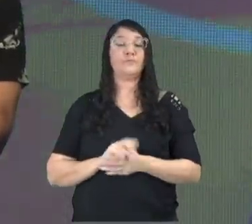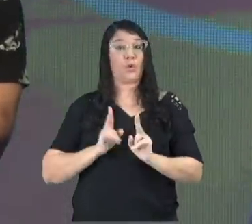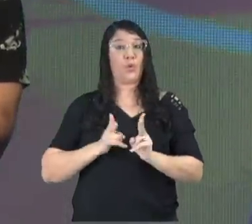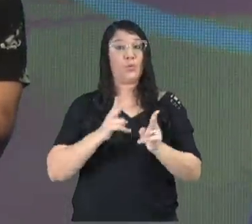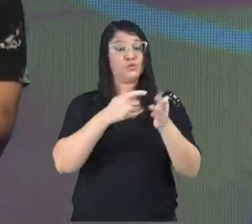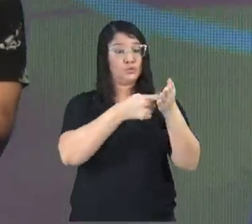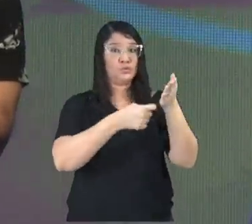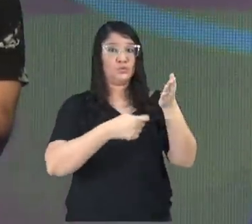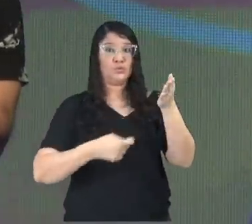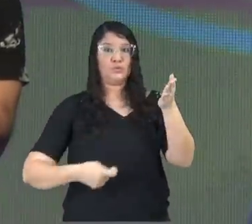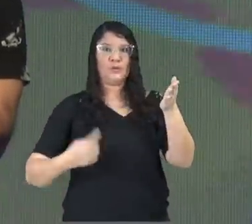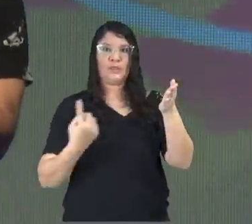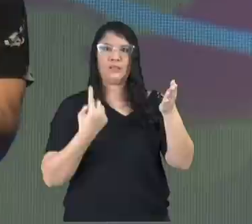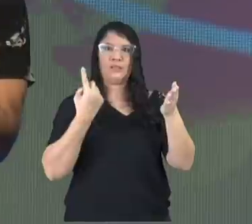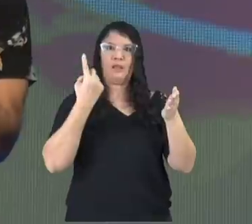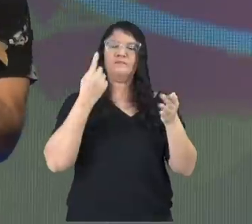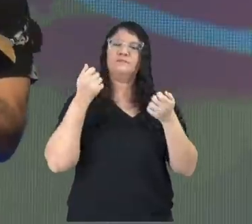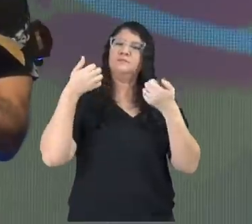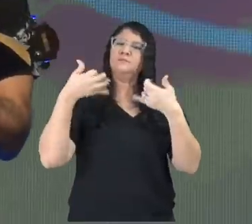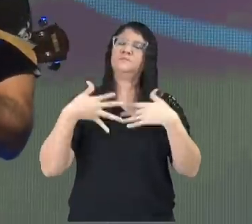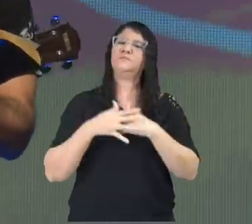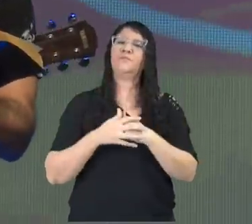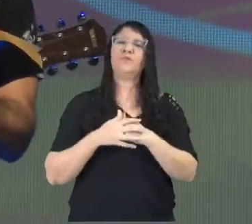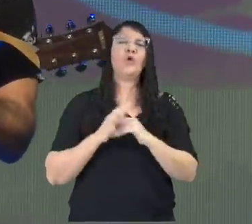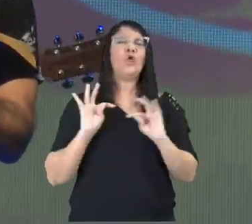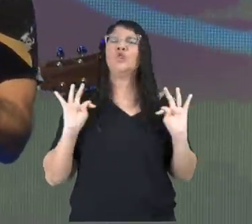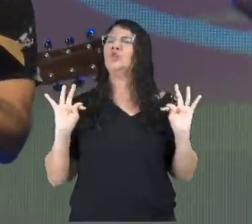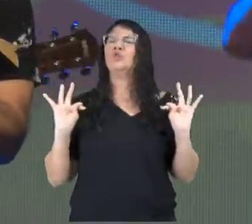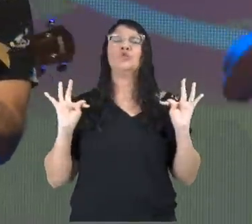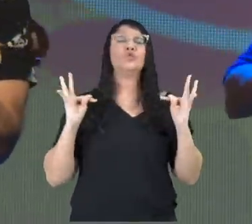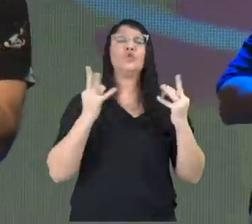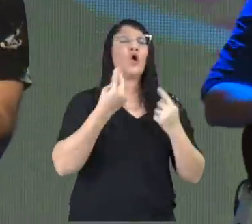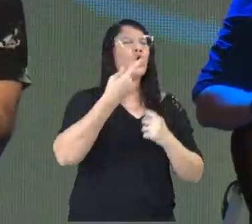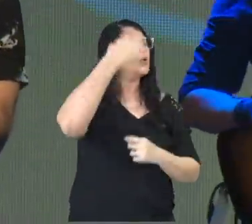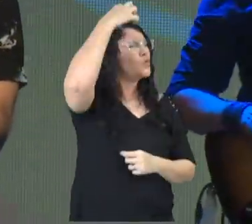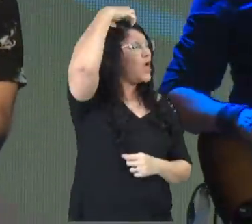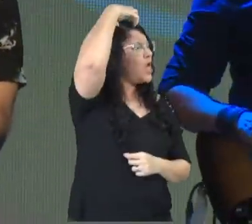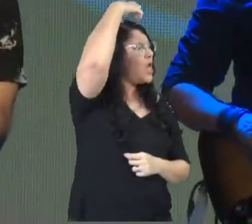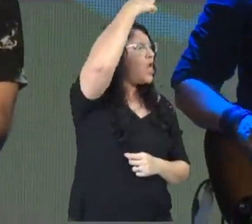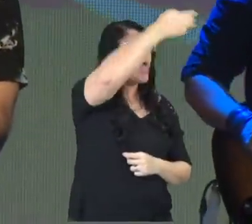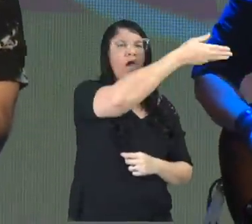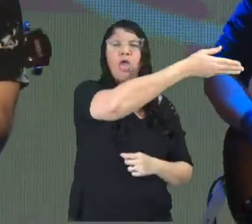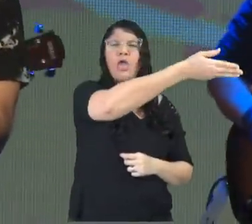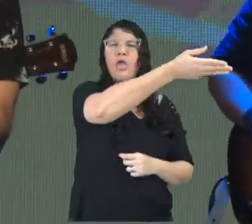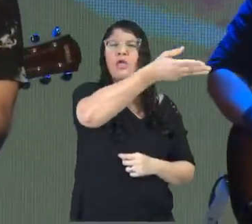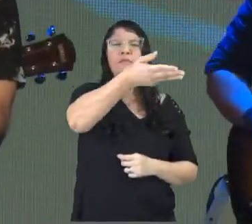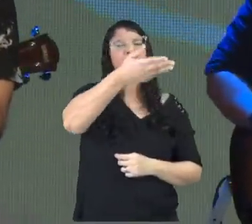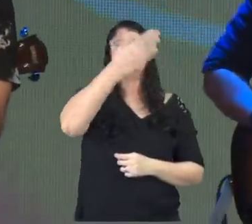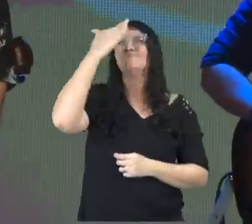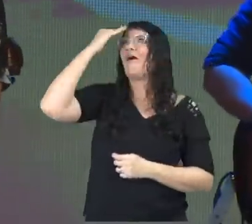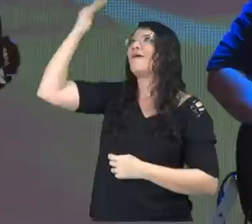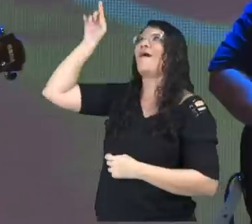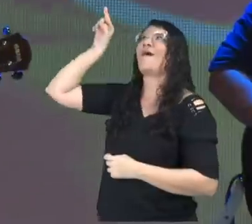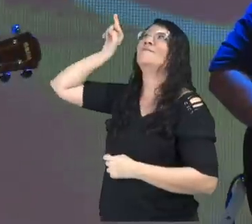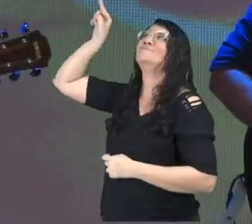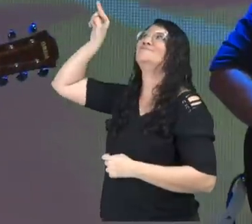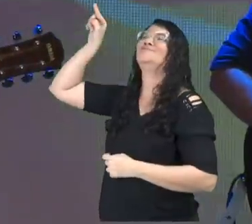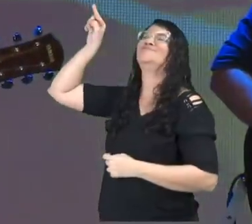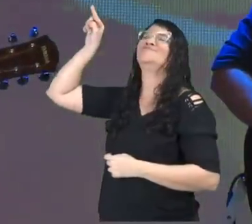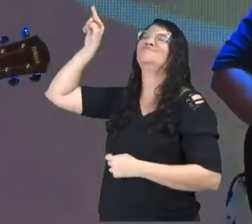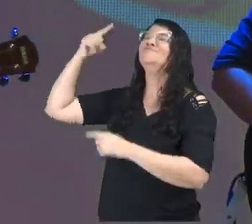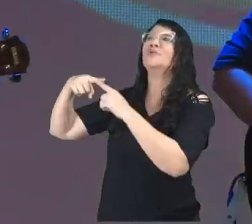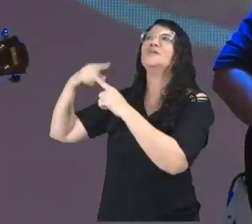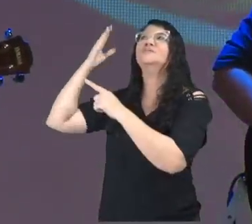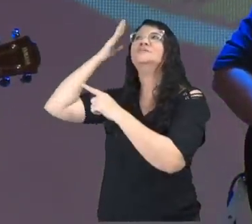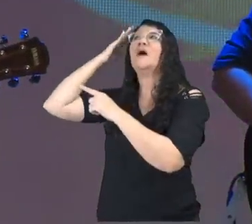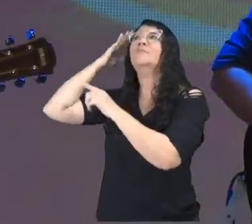todos os reis da terra te renderão graça, Senhor, pois saberão das tuas promessas. E aqui, certamente, no verso